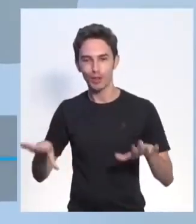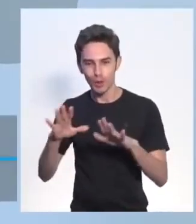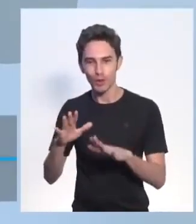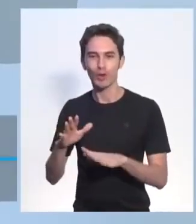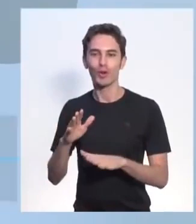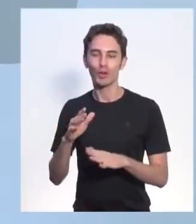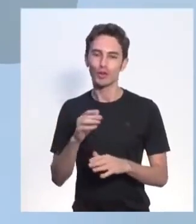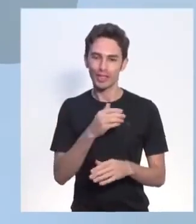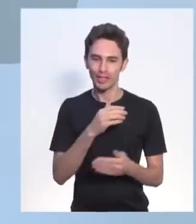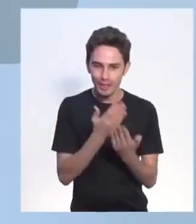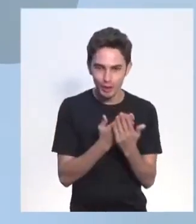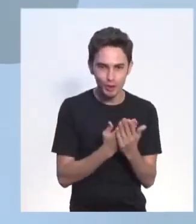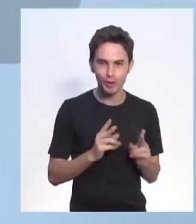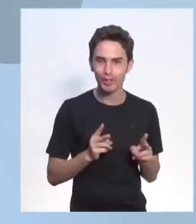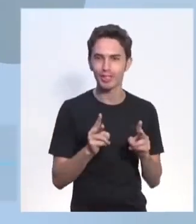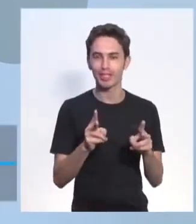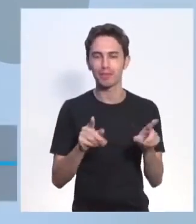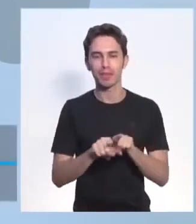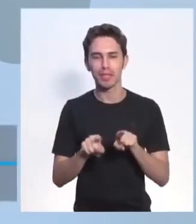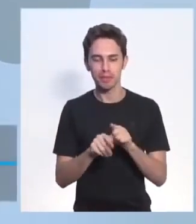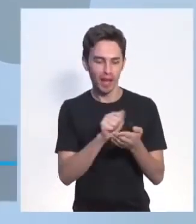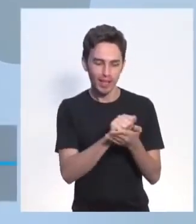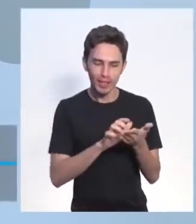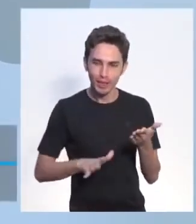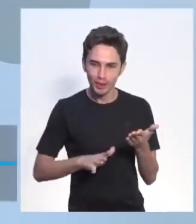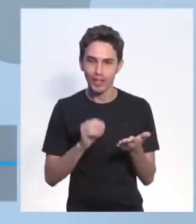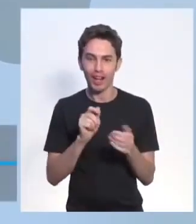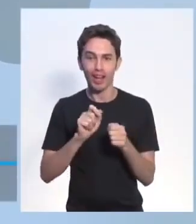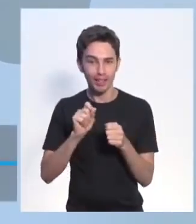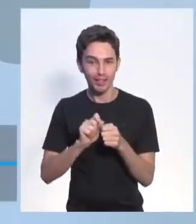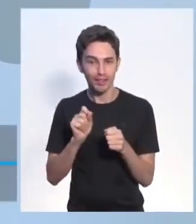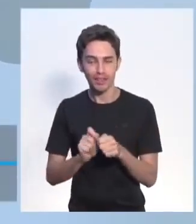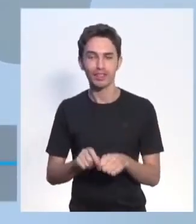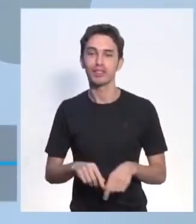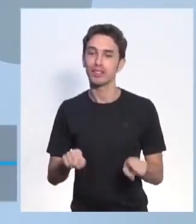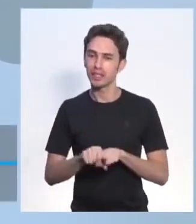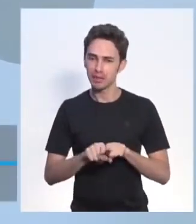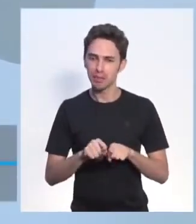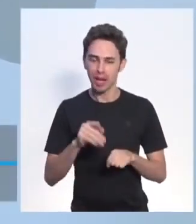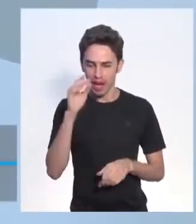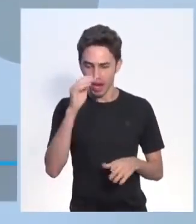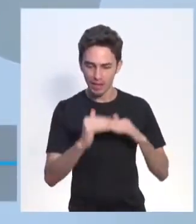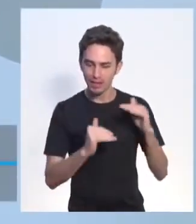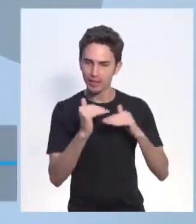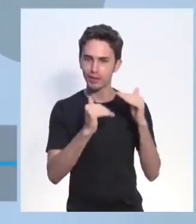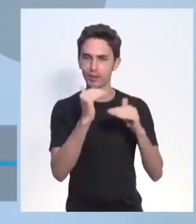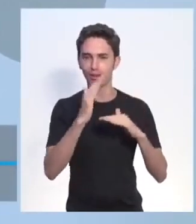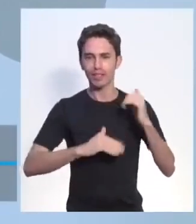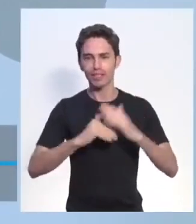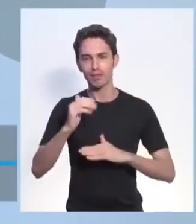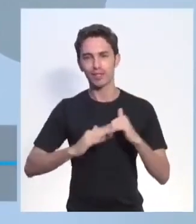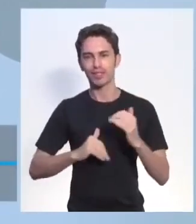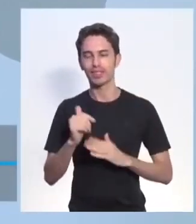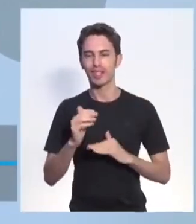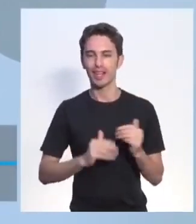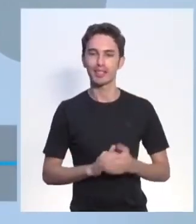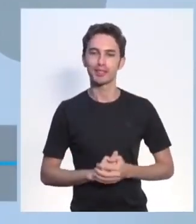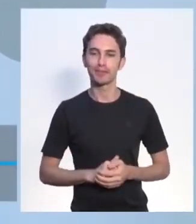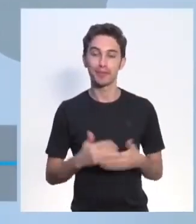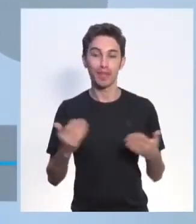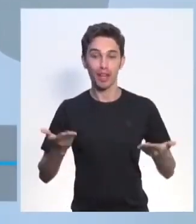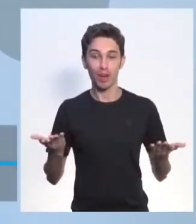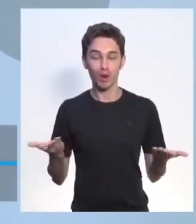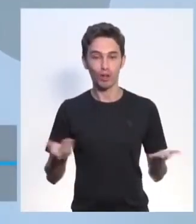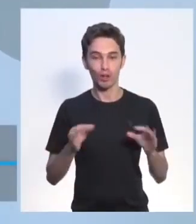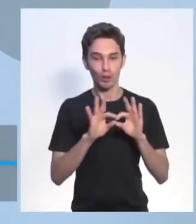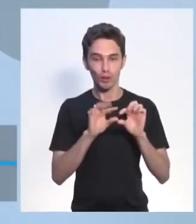a realizar as atividades, a mobilizar as habilidades. Então, nós estamos usando aí uma